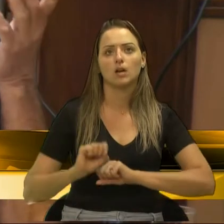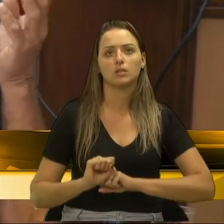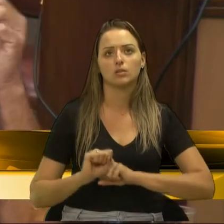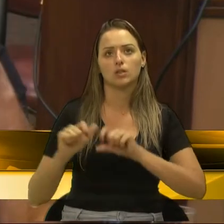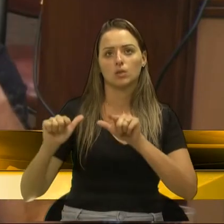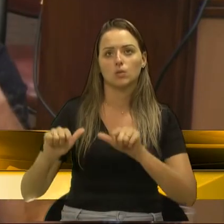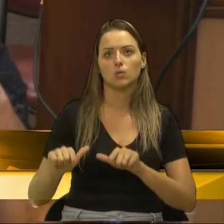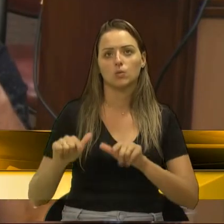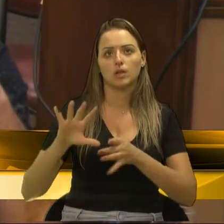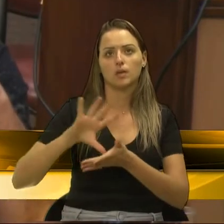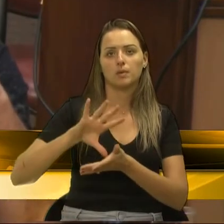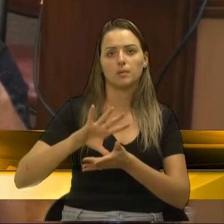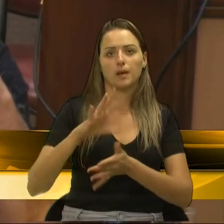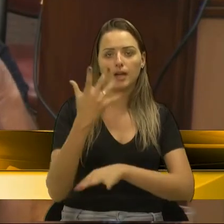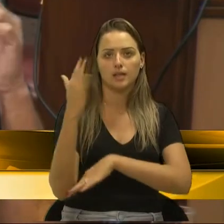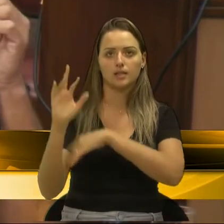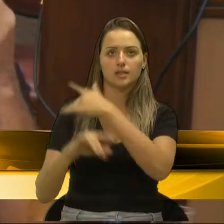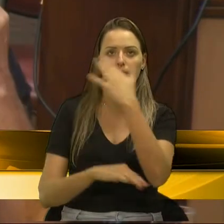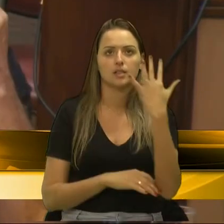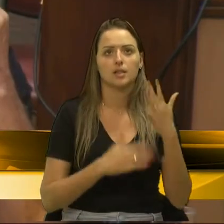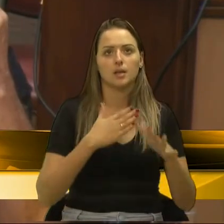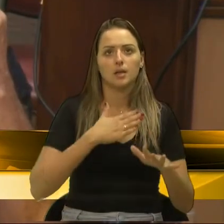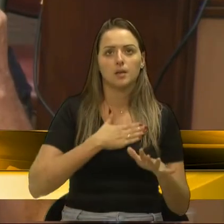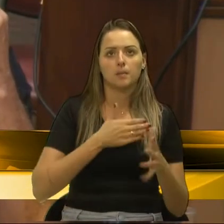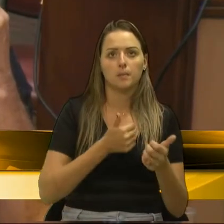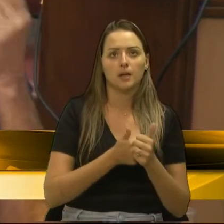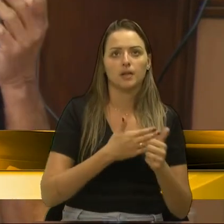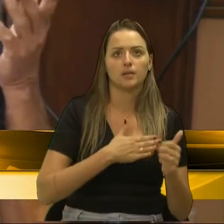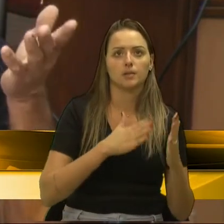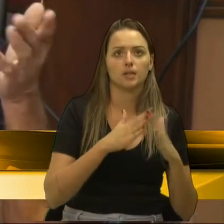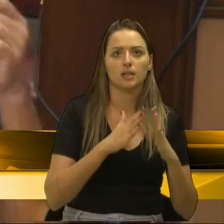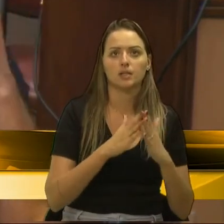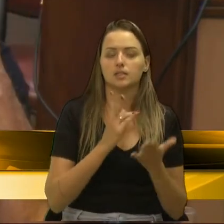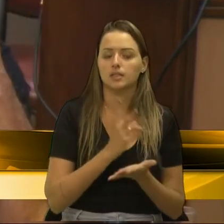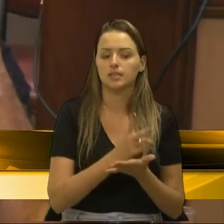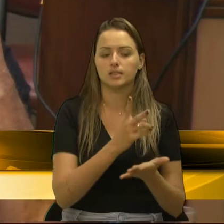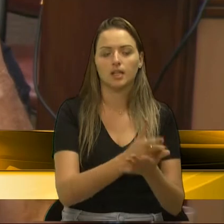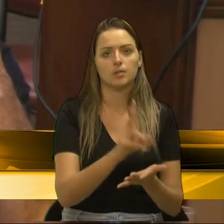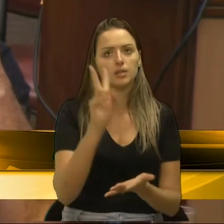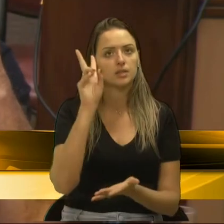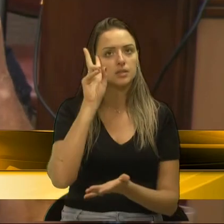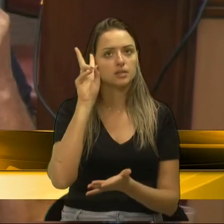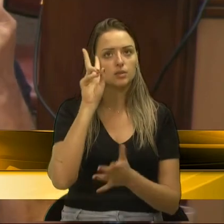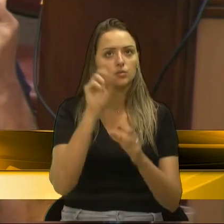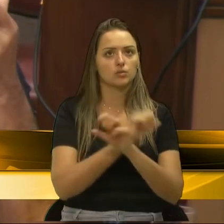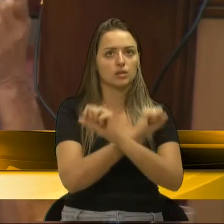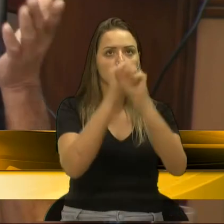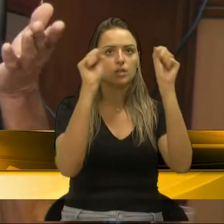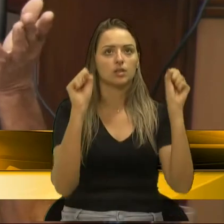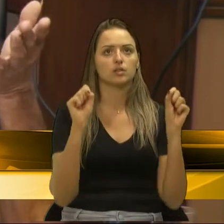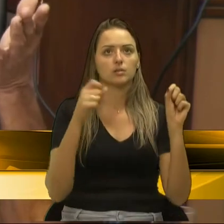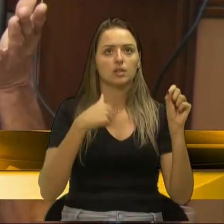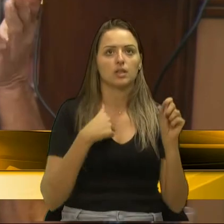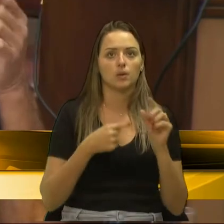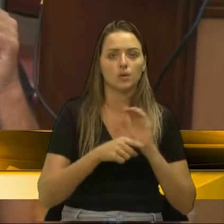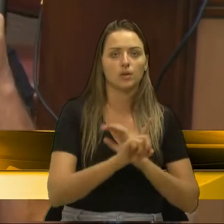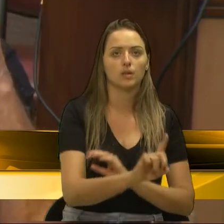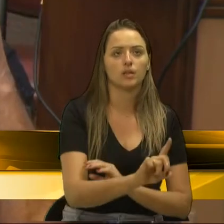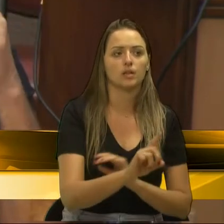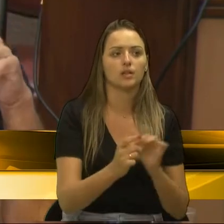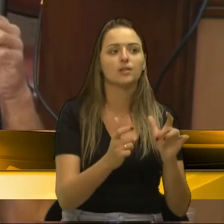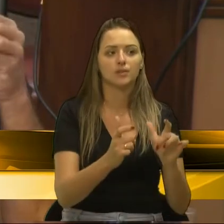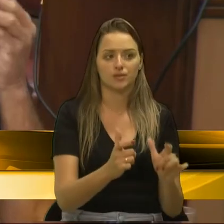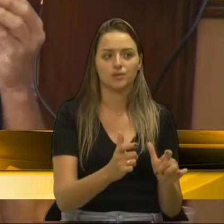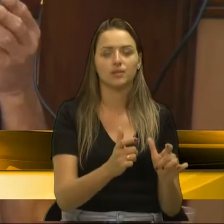verde, um parque lá, que fica lá no Jardim Alvarado, e toda segunda-feira pela manhã eu tirava para ir lá fazer